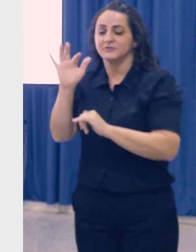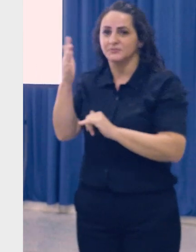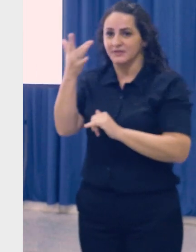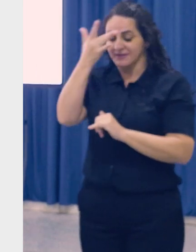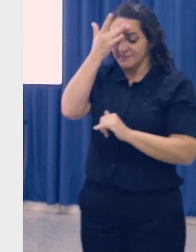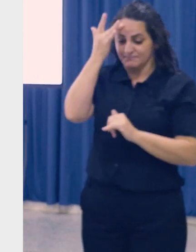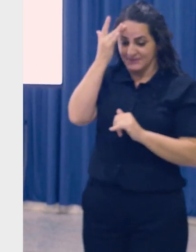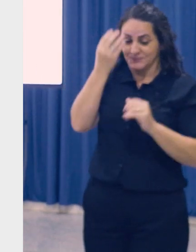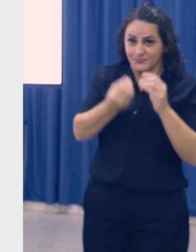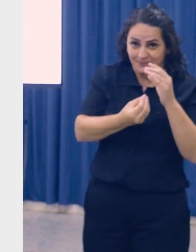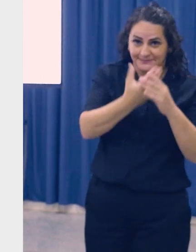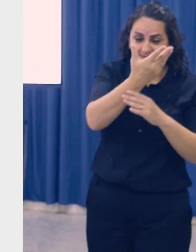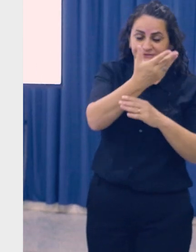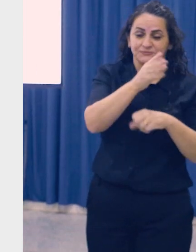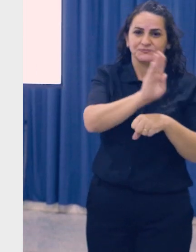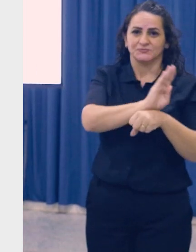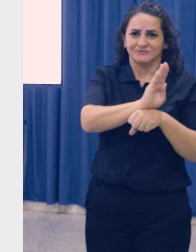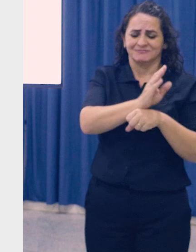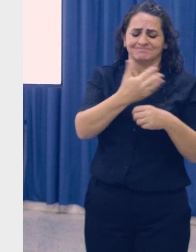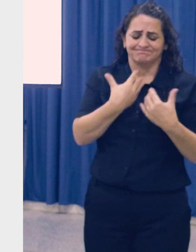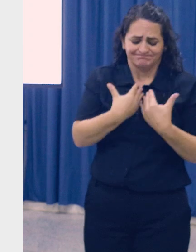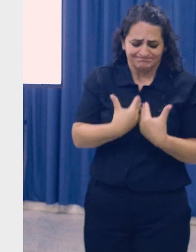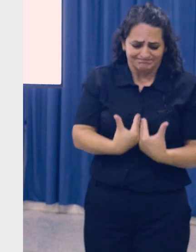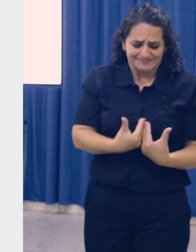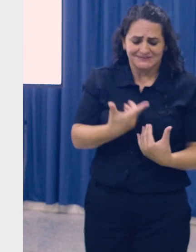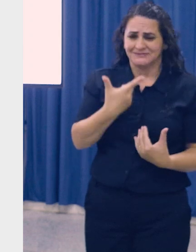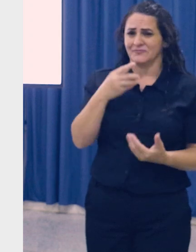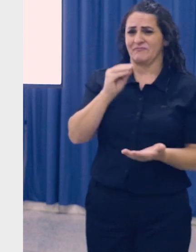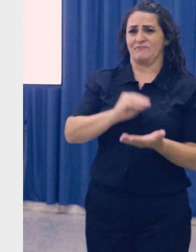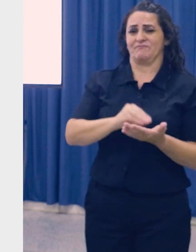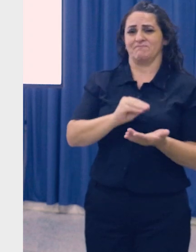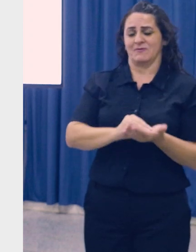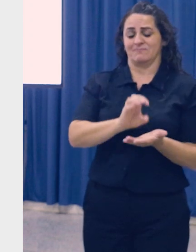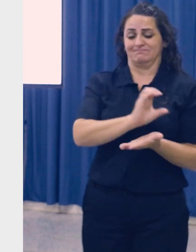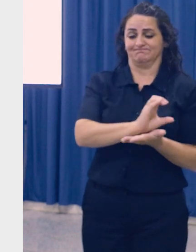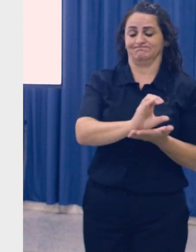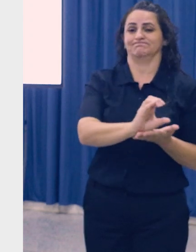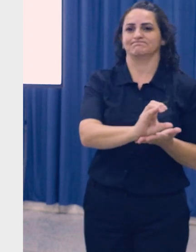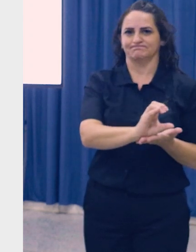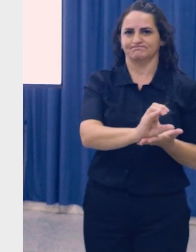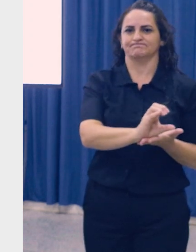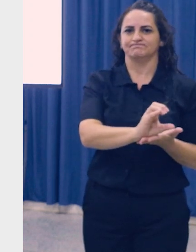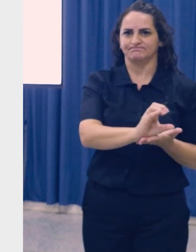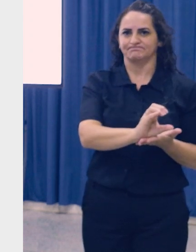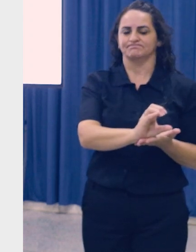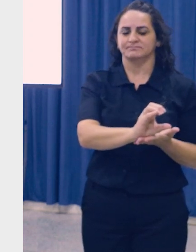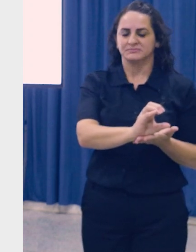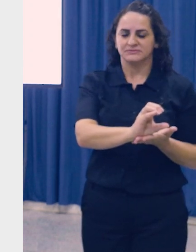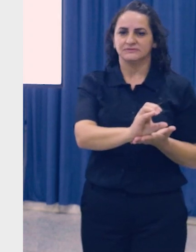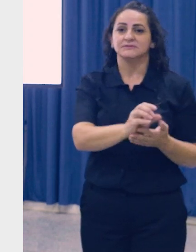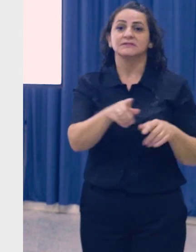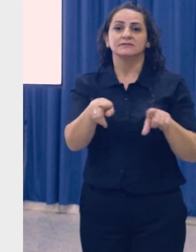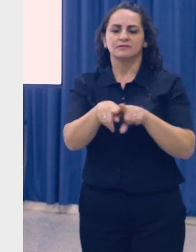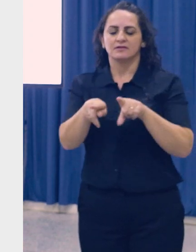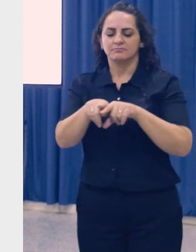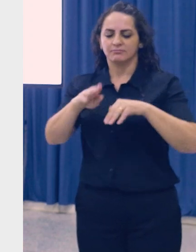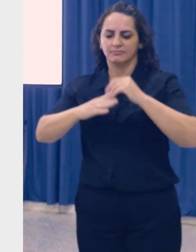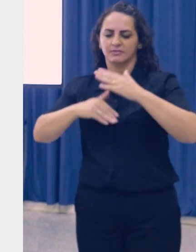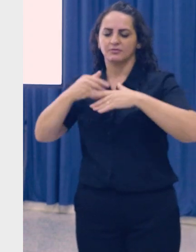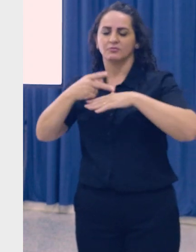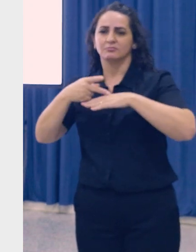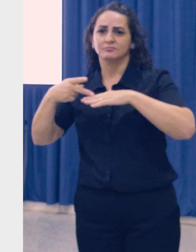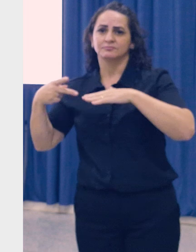cansado, já não tem mais orçamento para nada, praticamente, e muitas vezes o profissional, ele